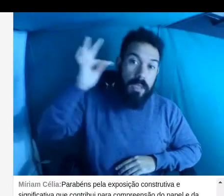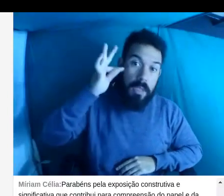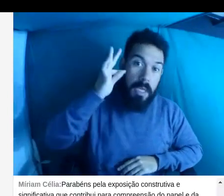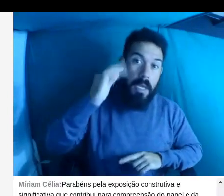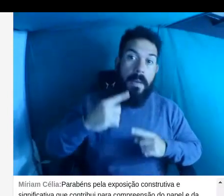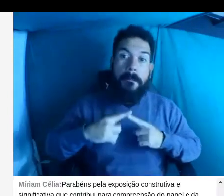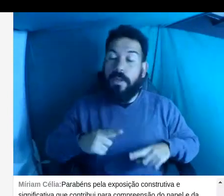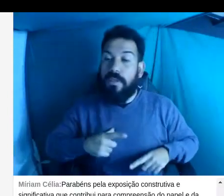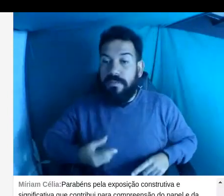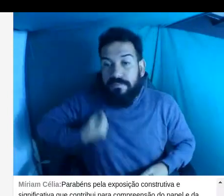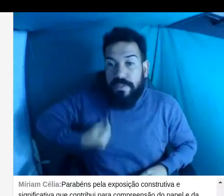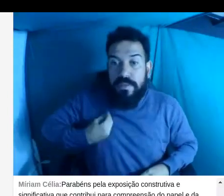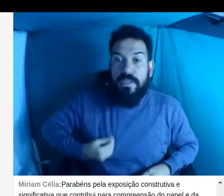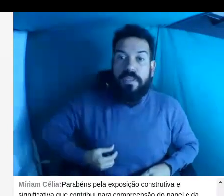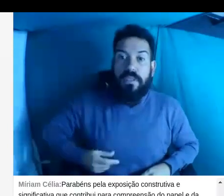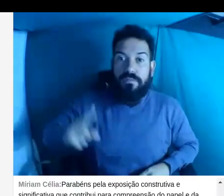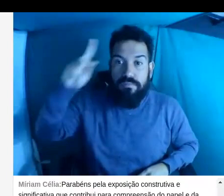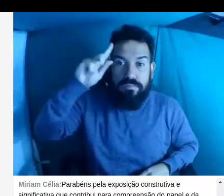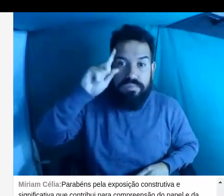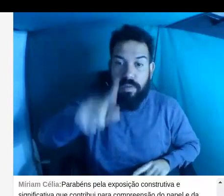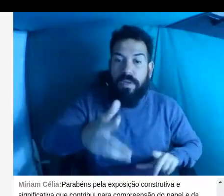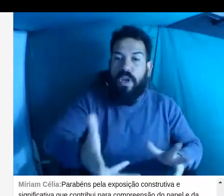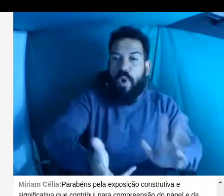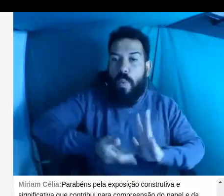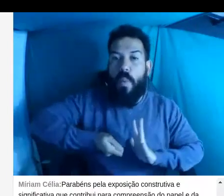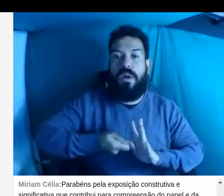cotidiano, e que nos faz qualificar as práticas.